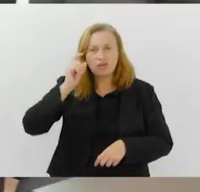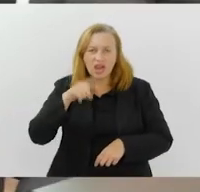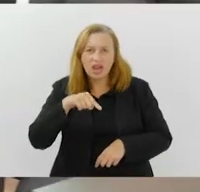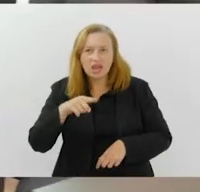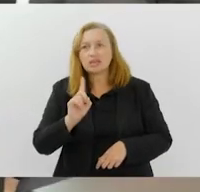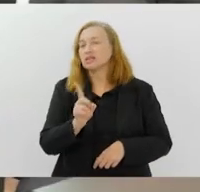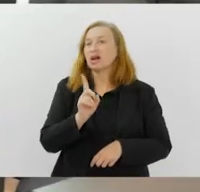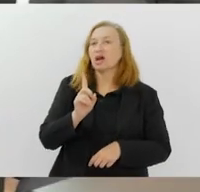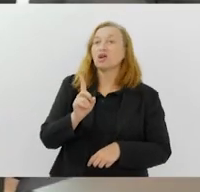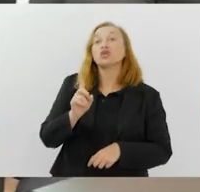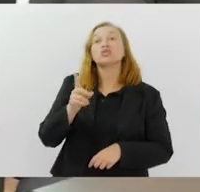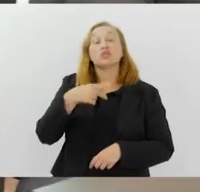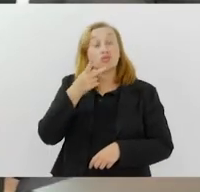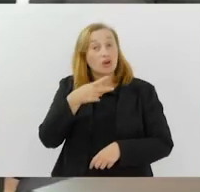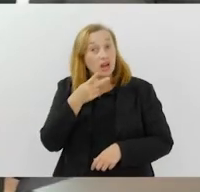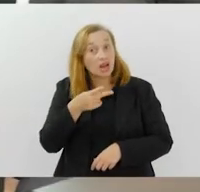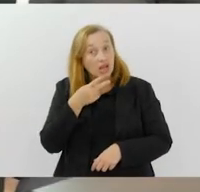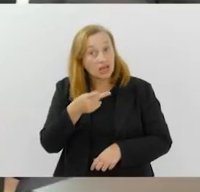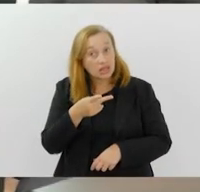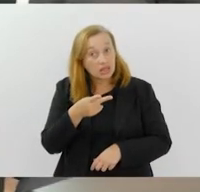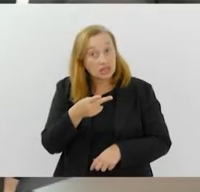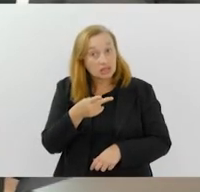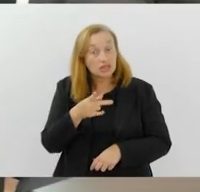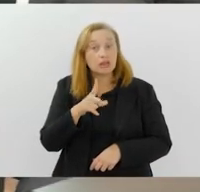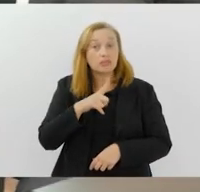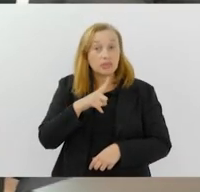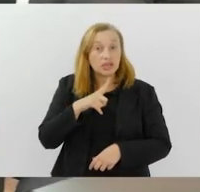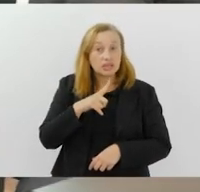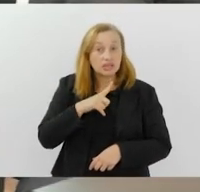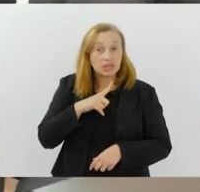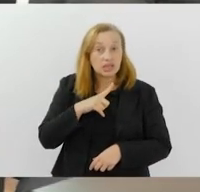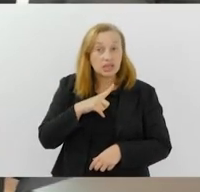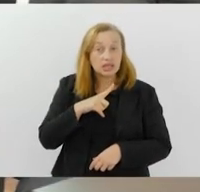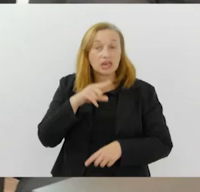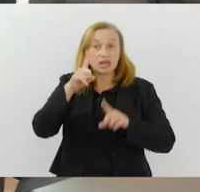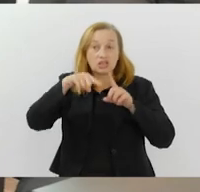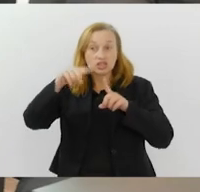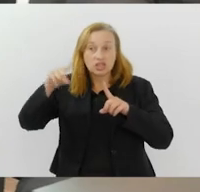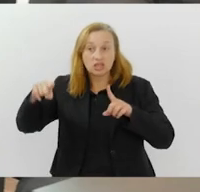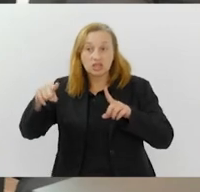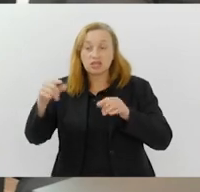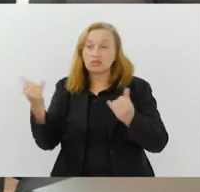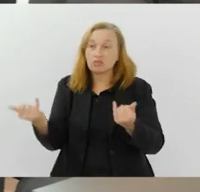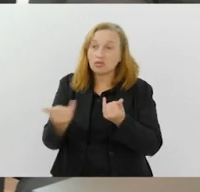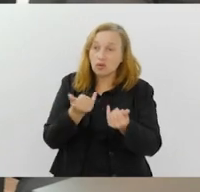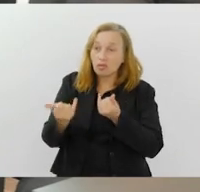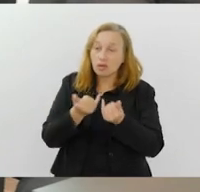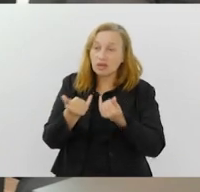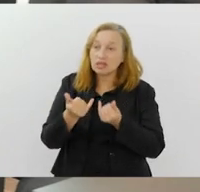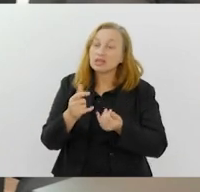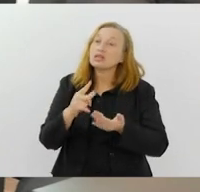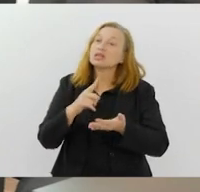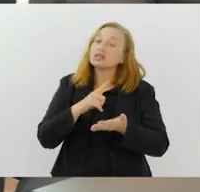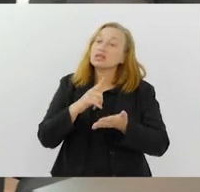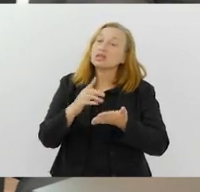não não é isso eu estou dizendo que para ter um dado estatístico é necessário a gente definir certas atribuições ou certas